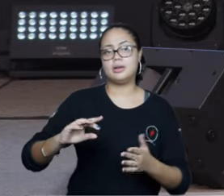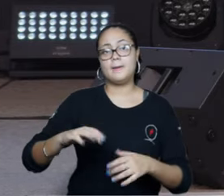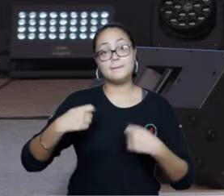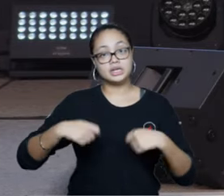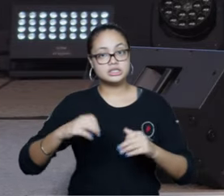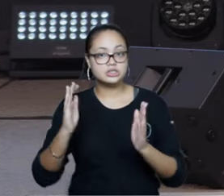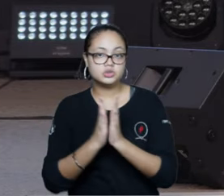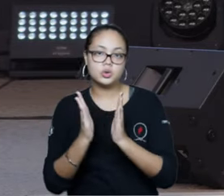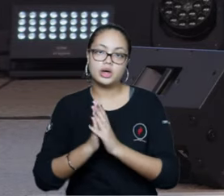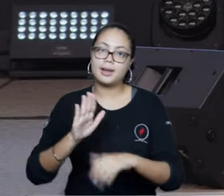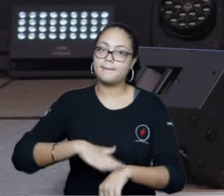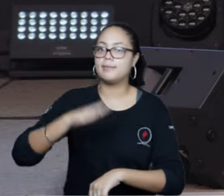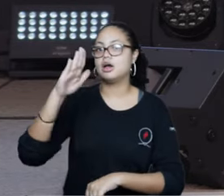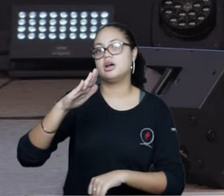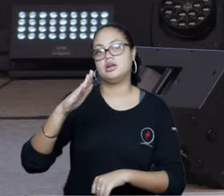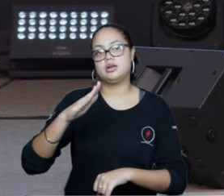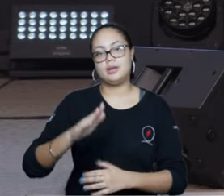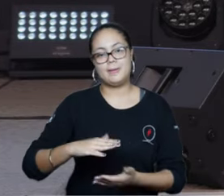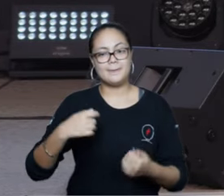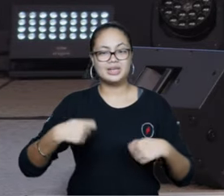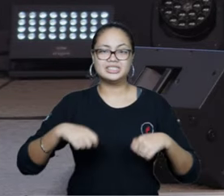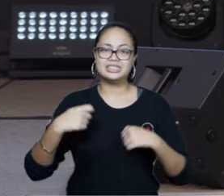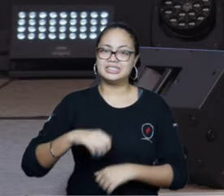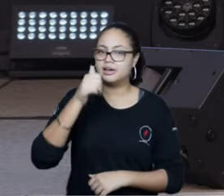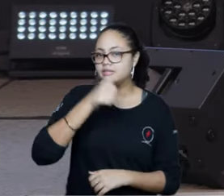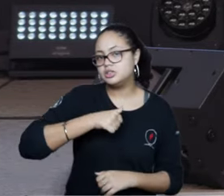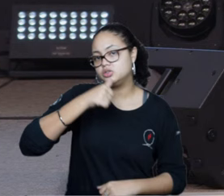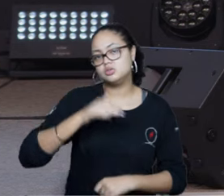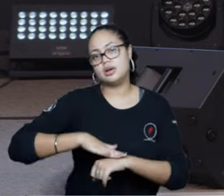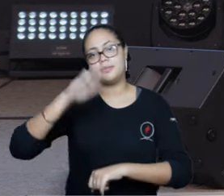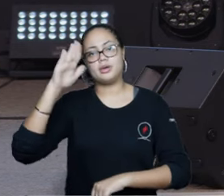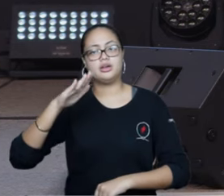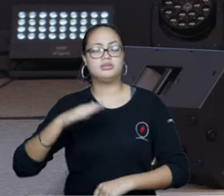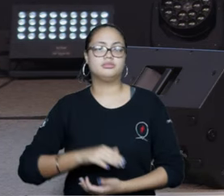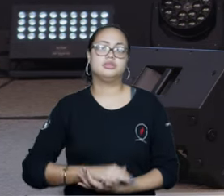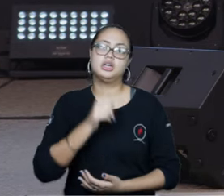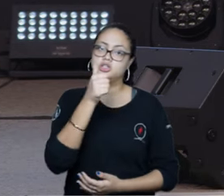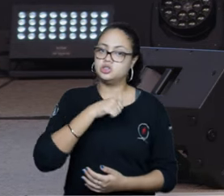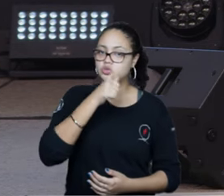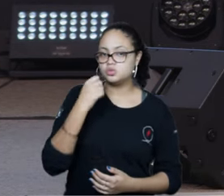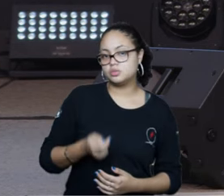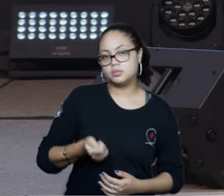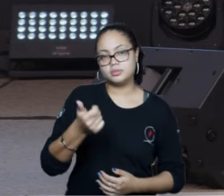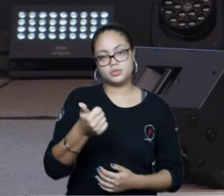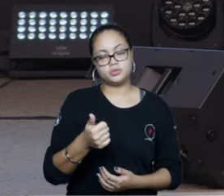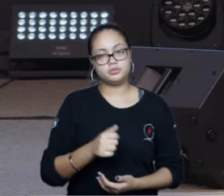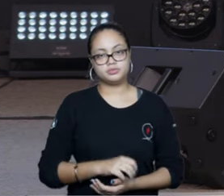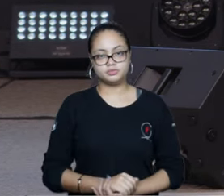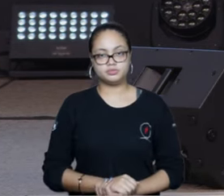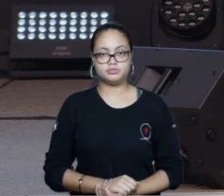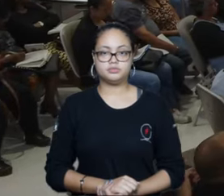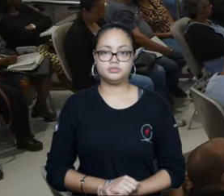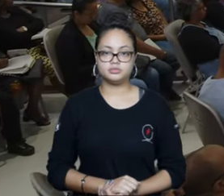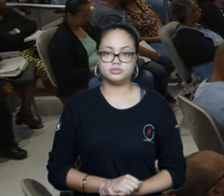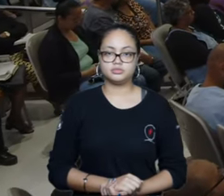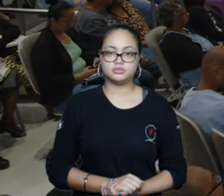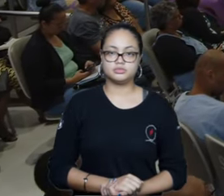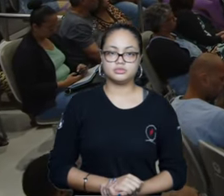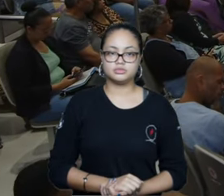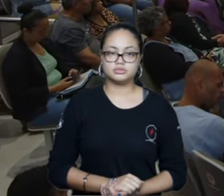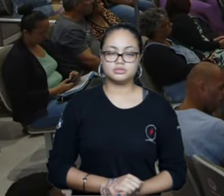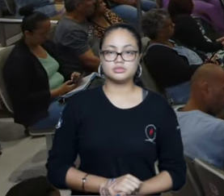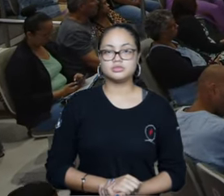muito pouco eu precisava jejuar mais jejum muito pouco agora o que